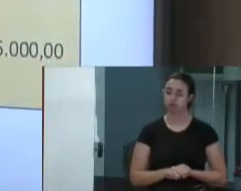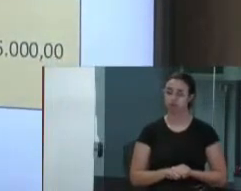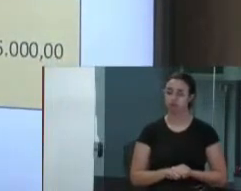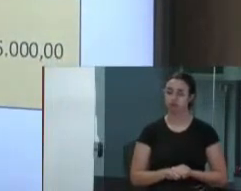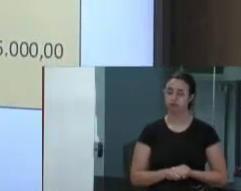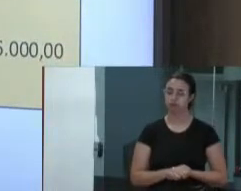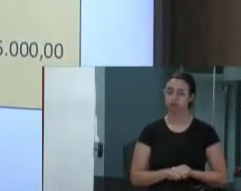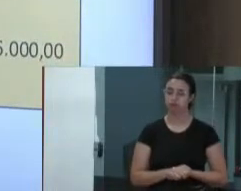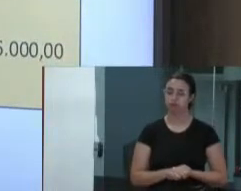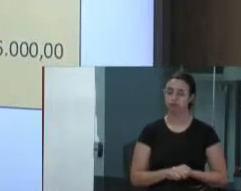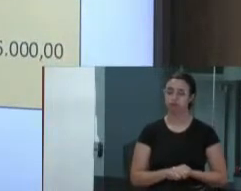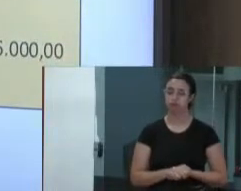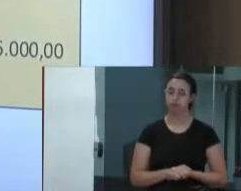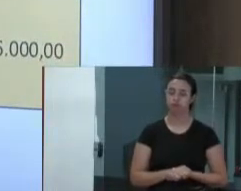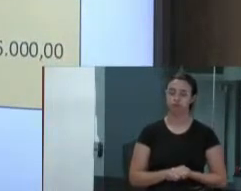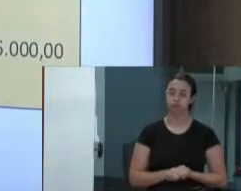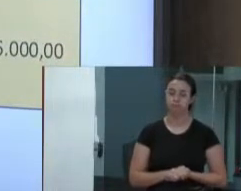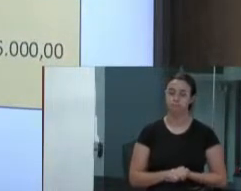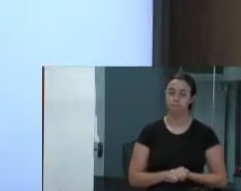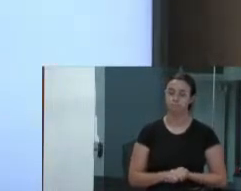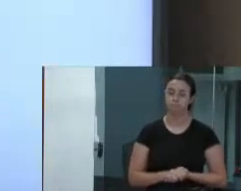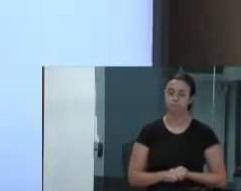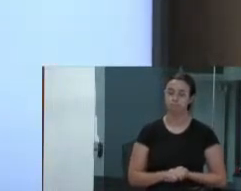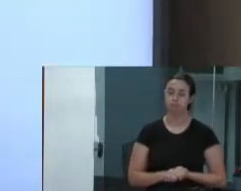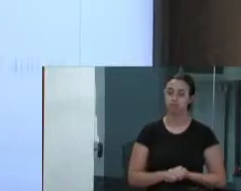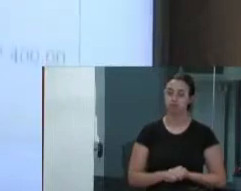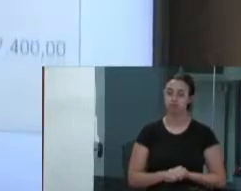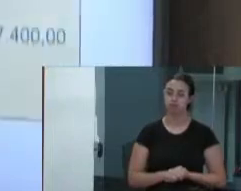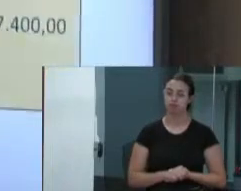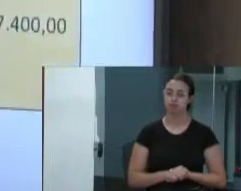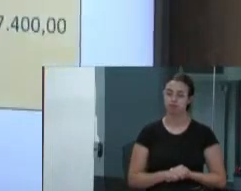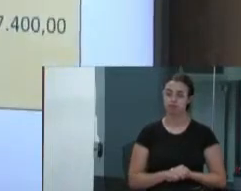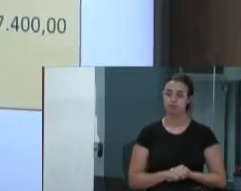7.796.000. Helena Tipoff, GEEC,